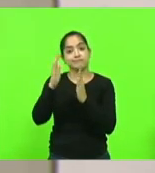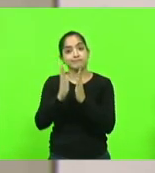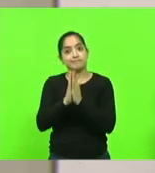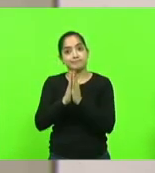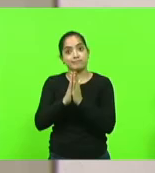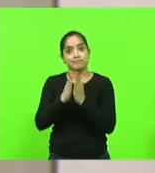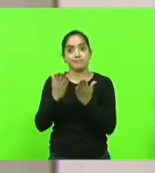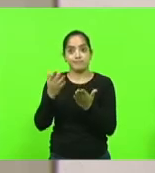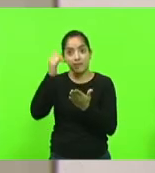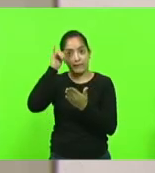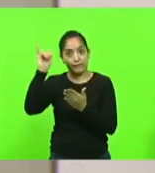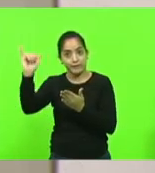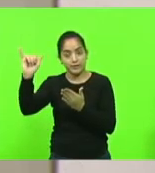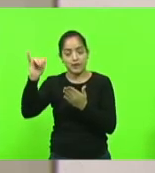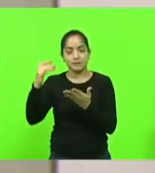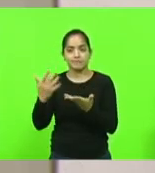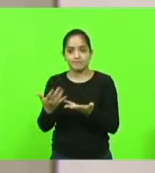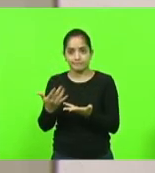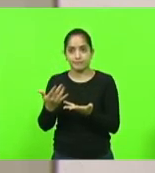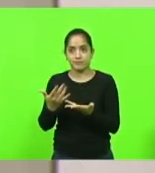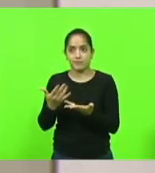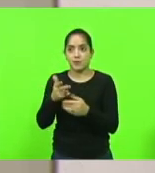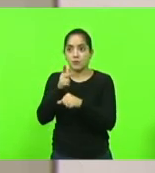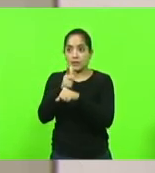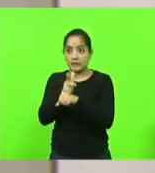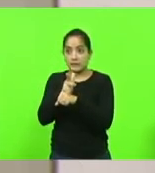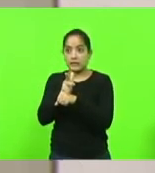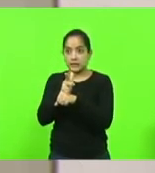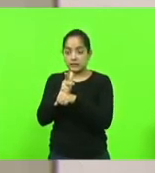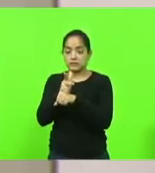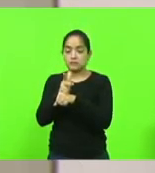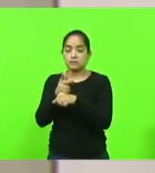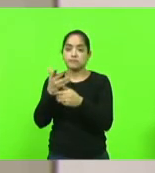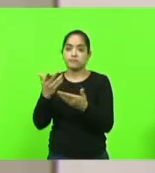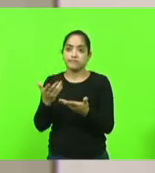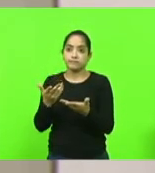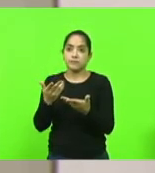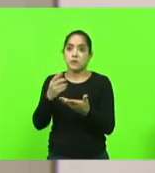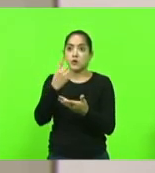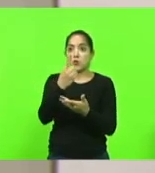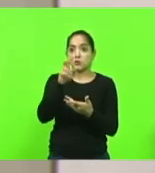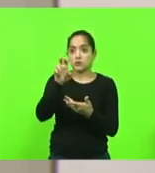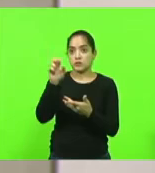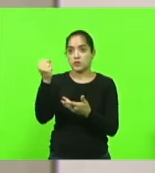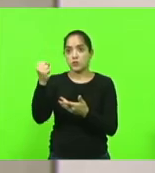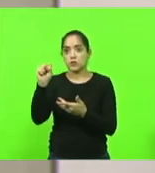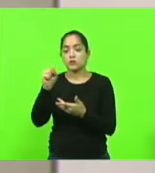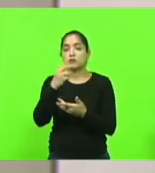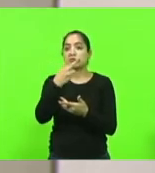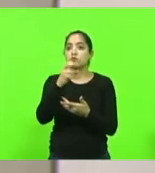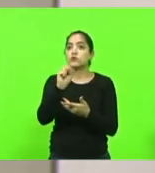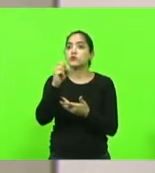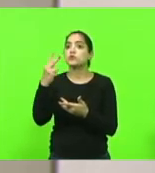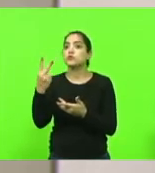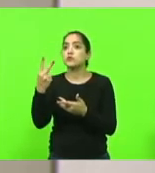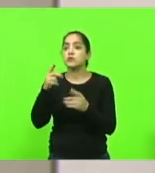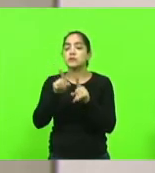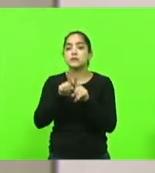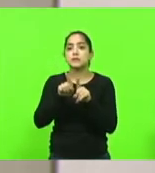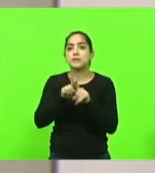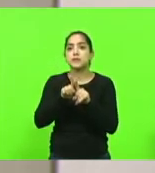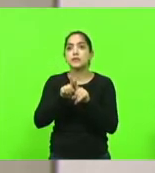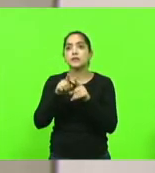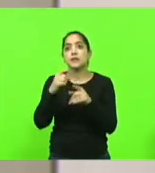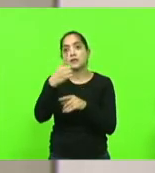radares fixos que estão ao longo de todas essas rodovias. 158, 282, trecho Chapecó, São Miguel do Oeste, e